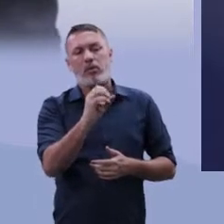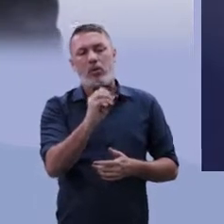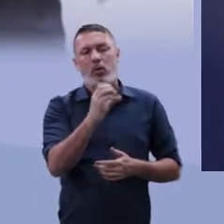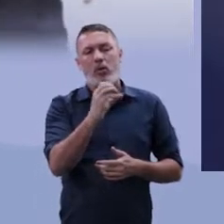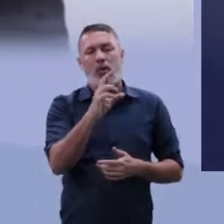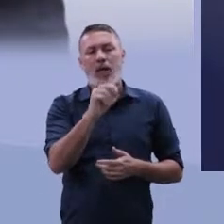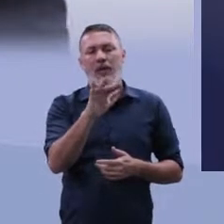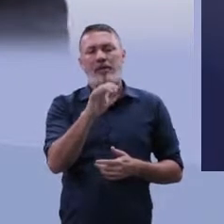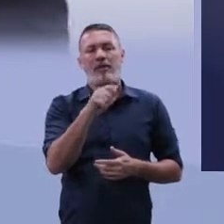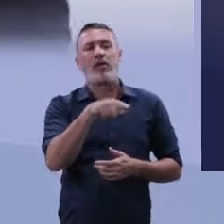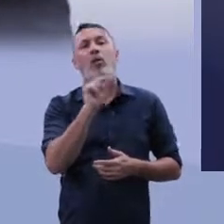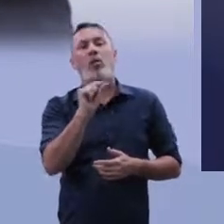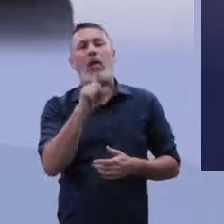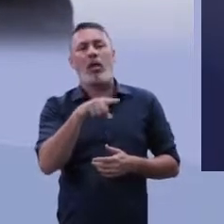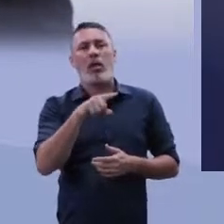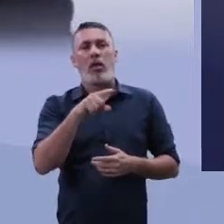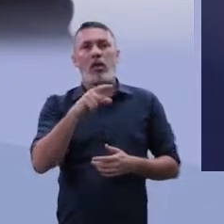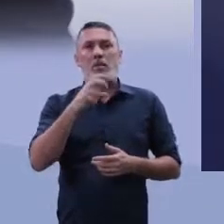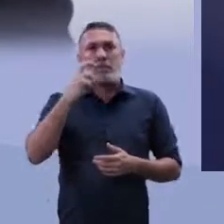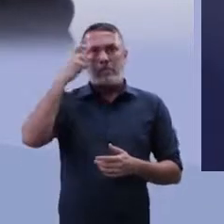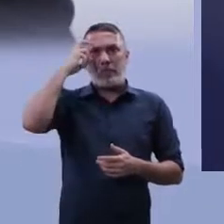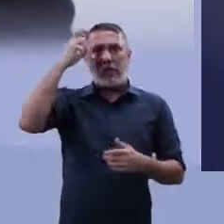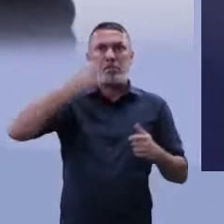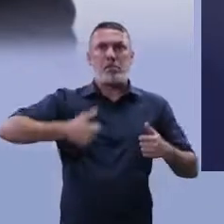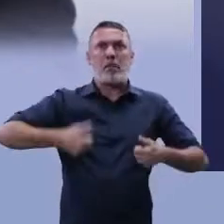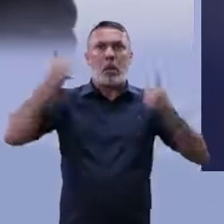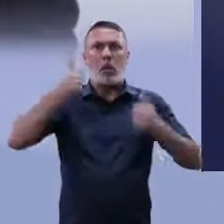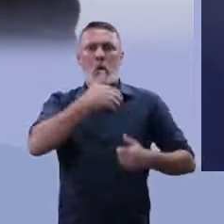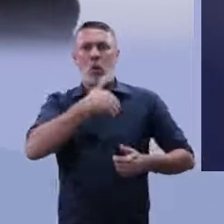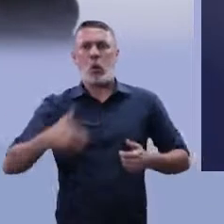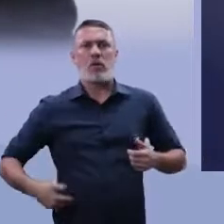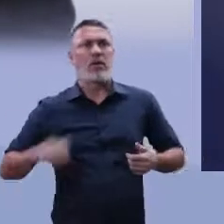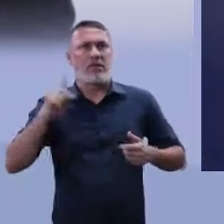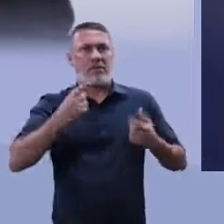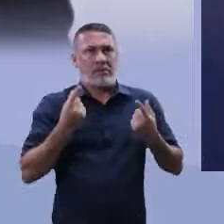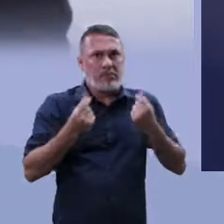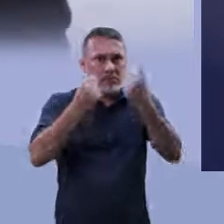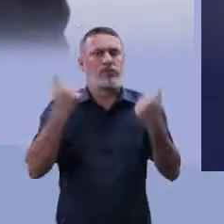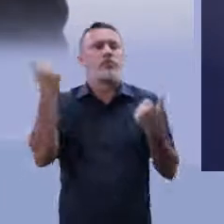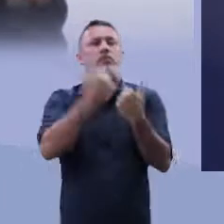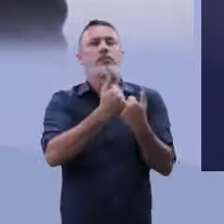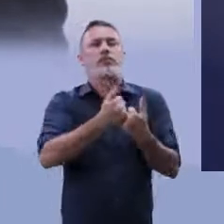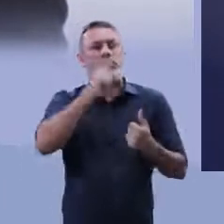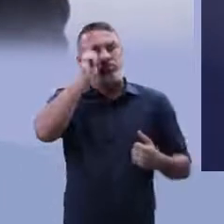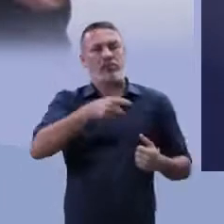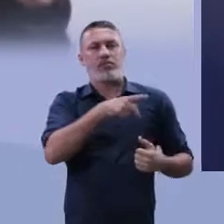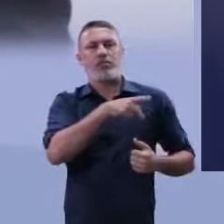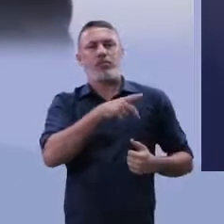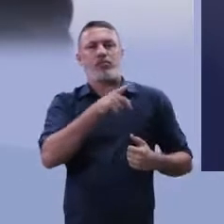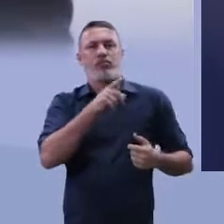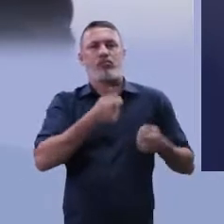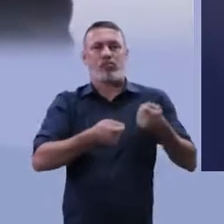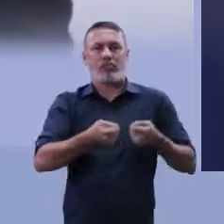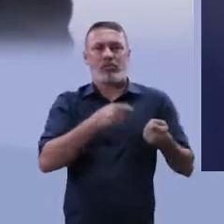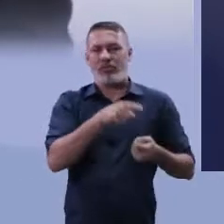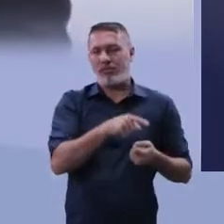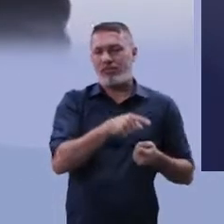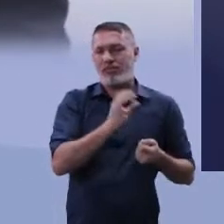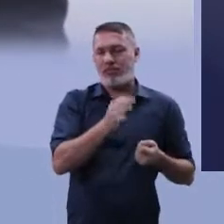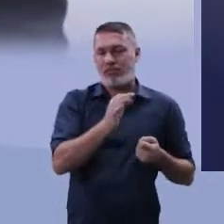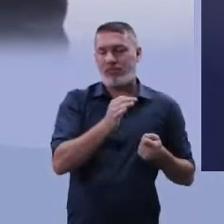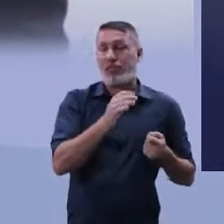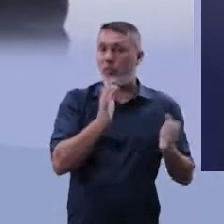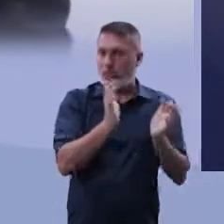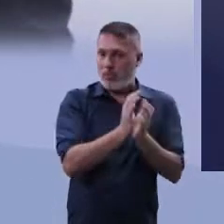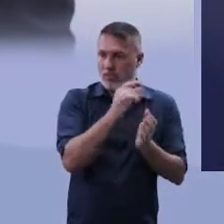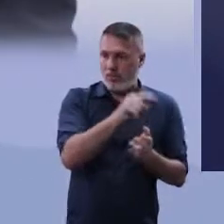dos melhores. Então, os melhores vão governar aquela cidade. Talvez os melhores são os mais ricos, os mais fortes, enfim, não importa.